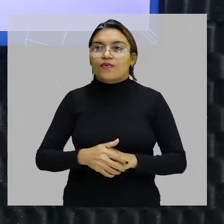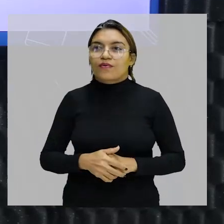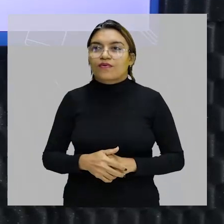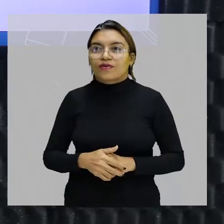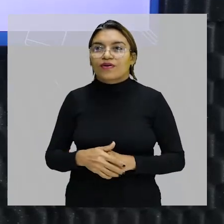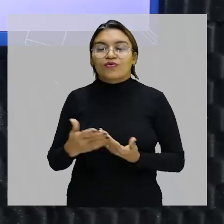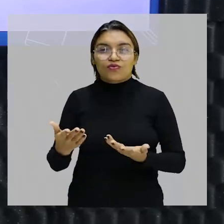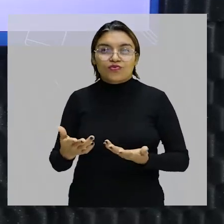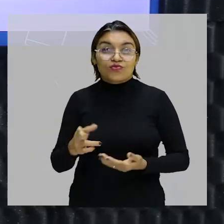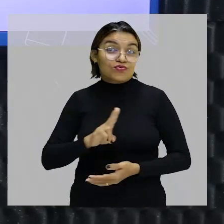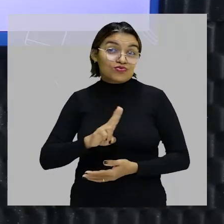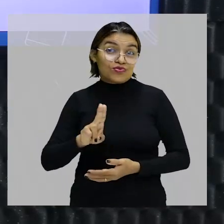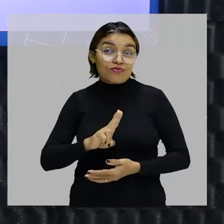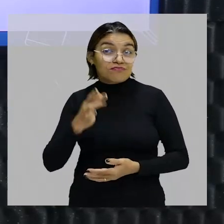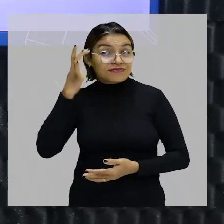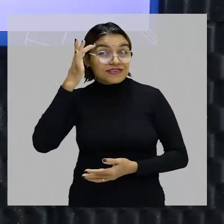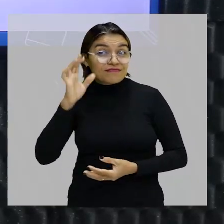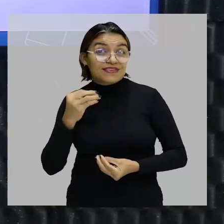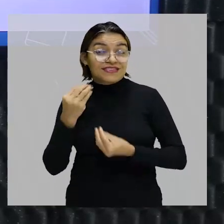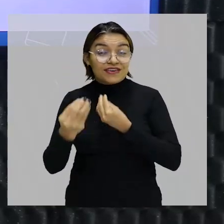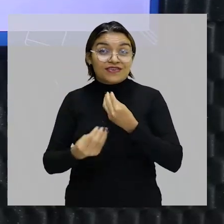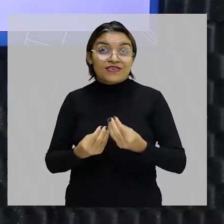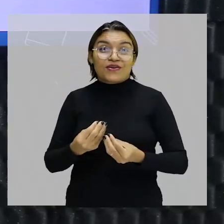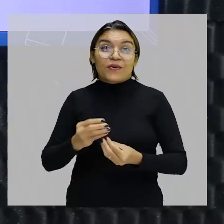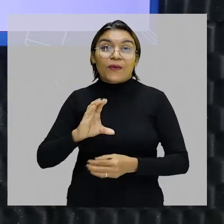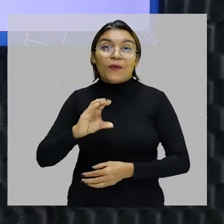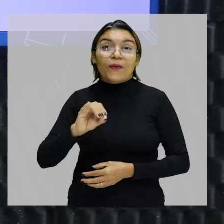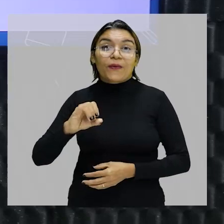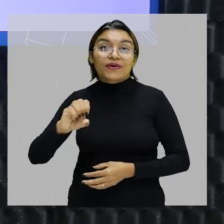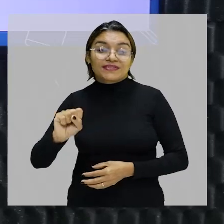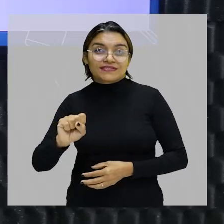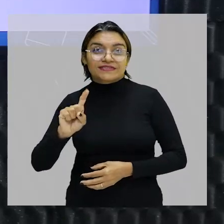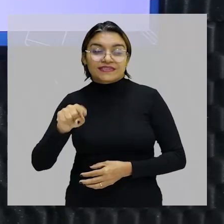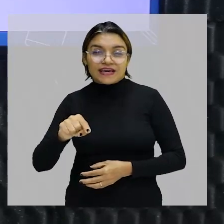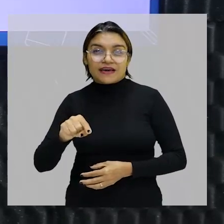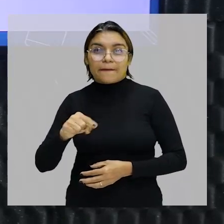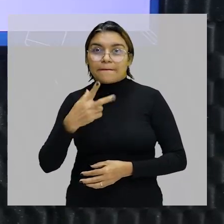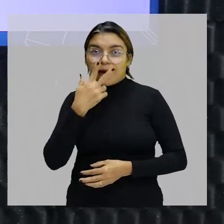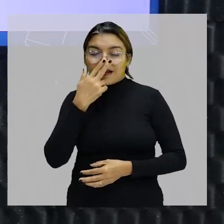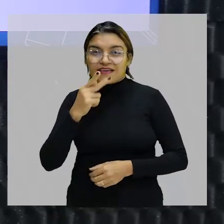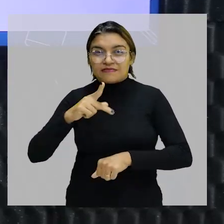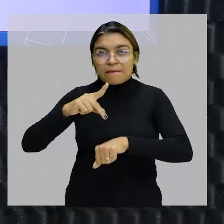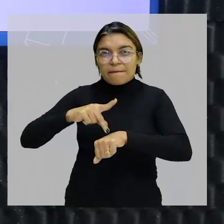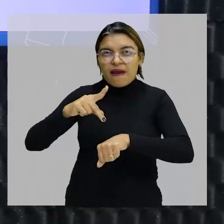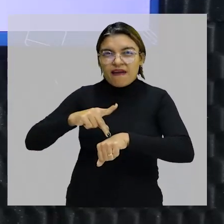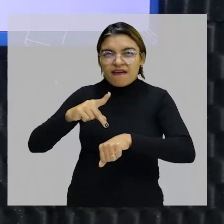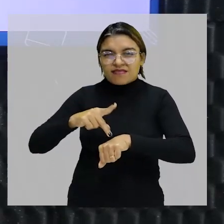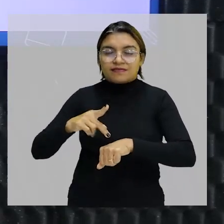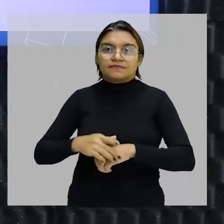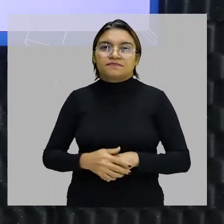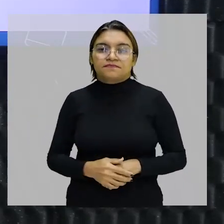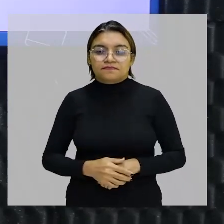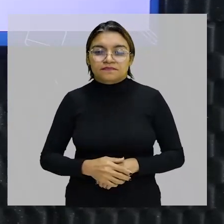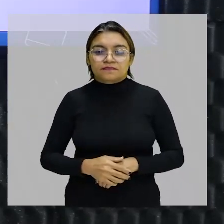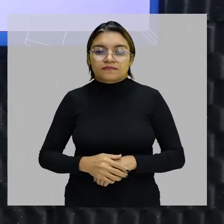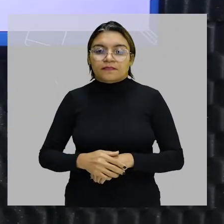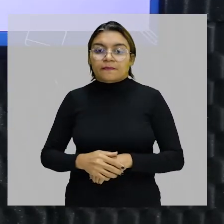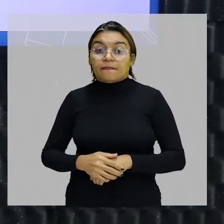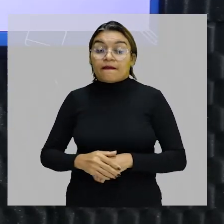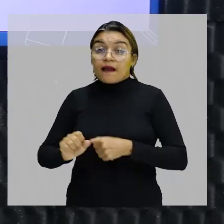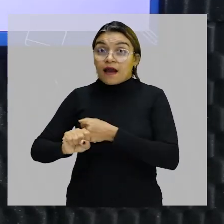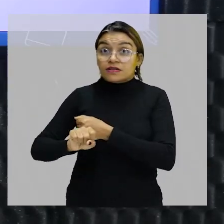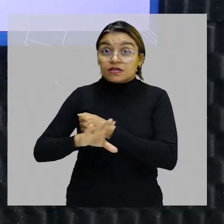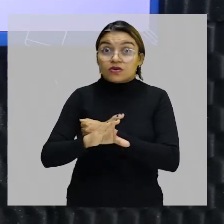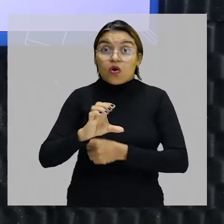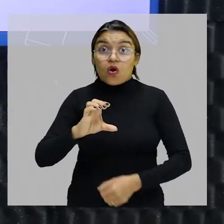um nome para esse personagem, chamaram de Coisa, que é uma montanha de pedra. Turminha, radiação cósmica